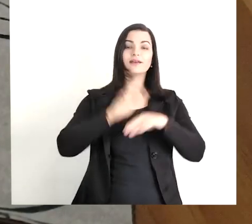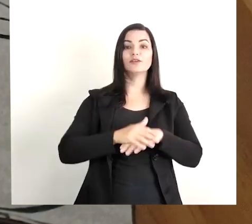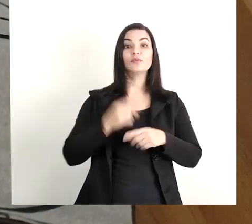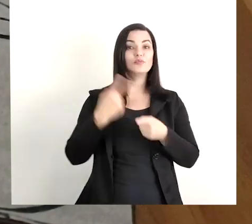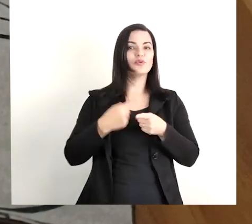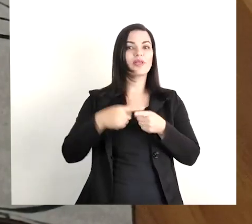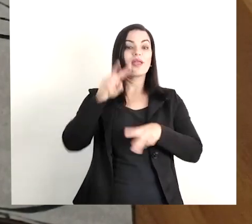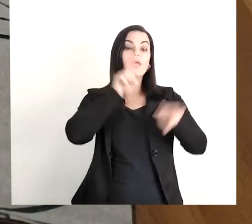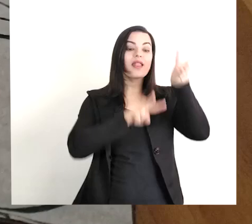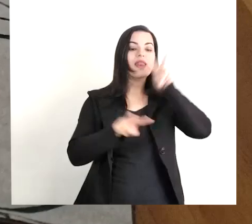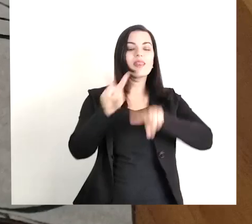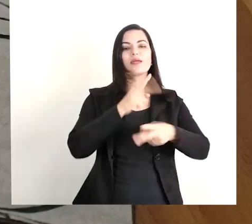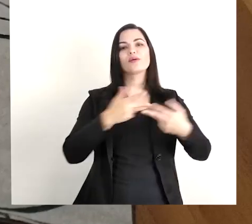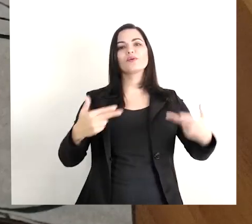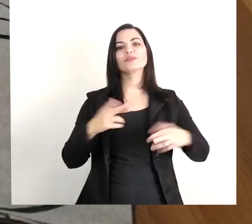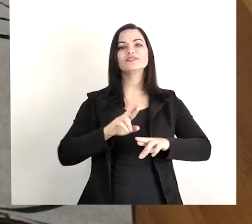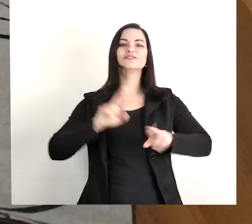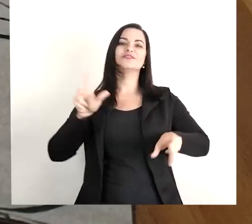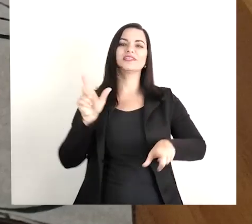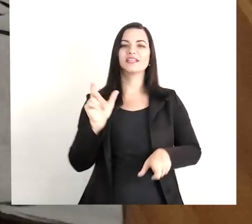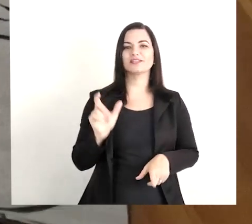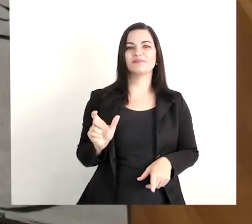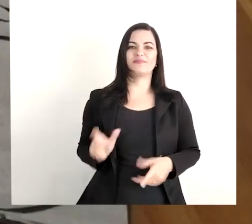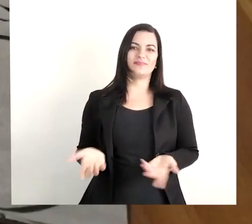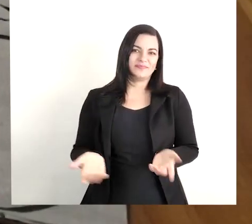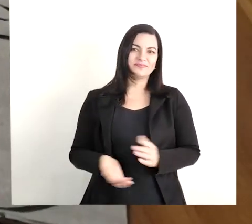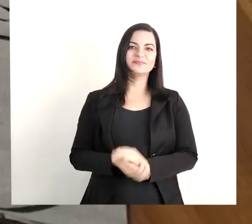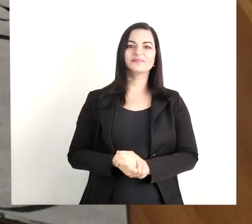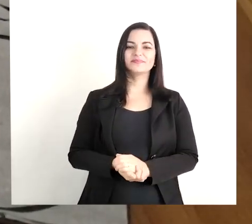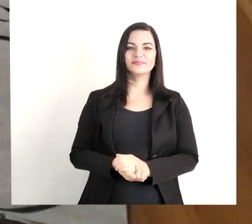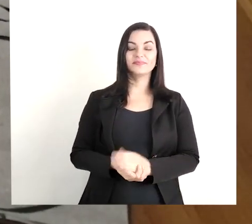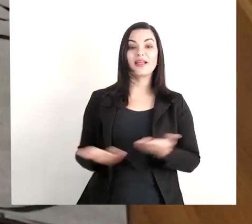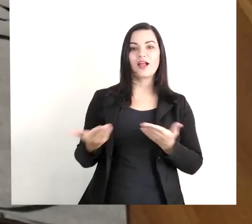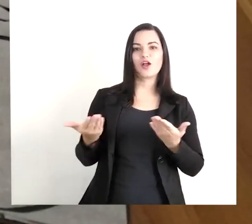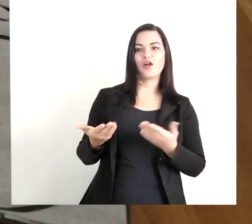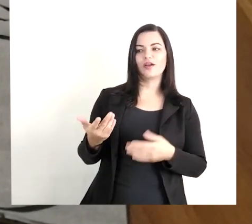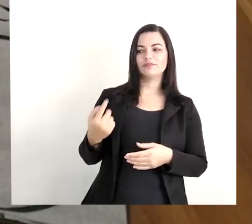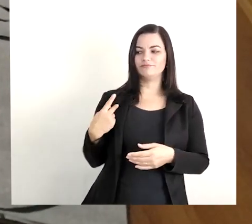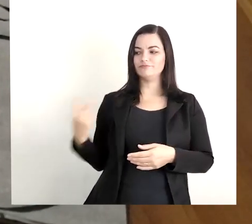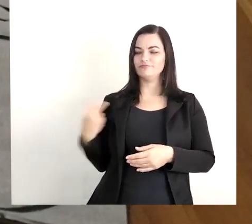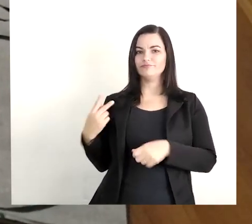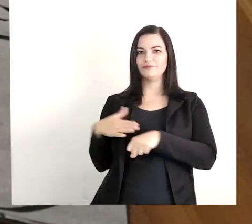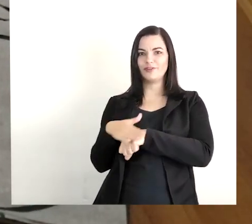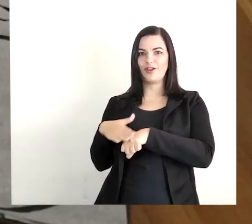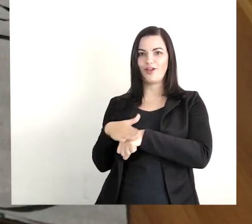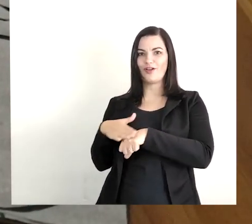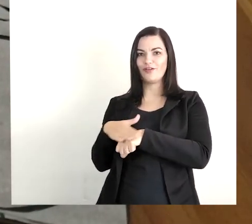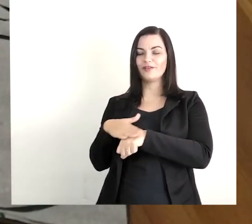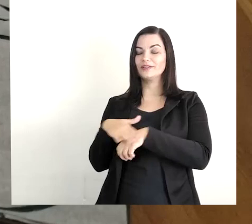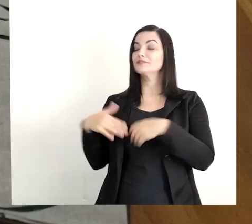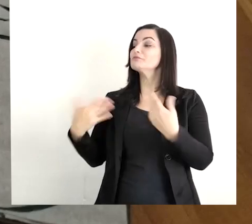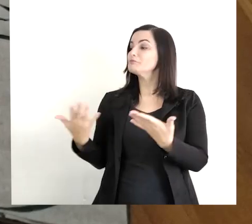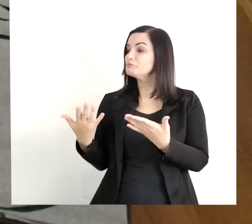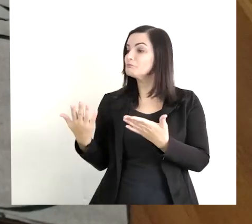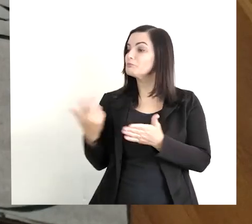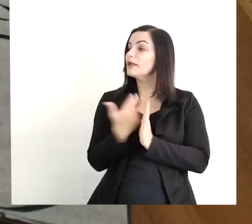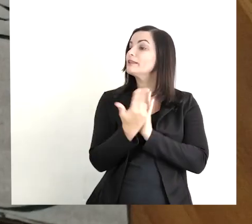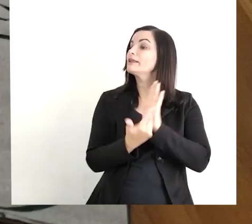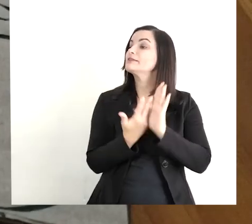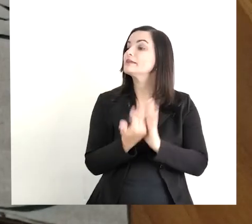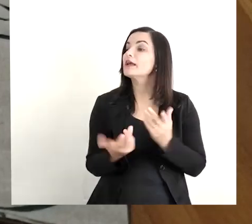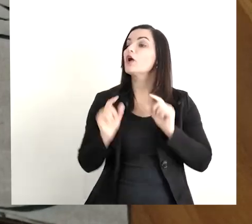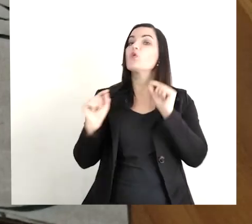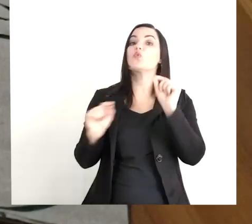vezes, que não são palavras. Agora eu vou conversar aqui com a minha parceira quais emojis nós vamos